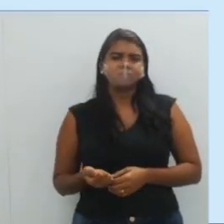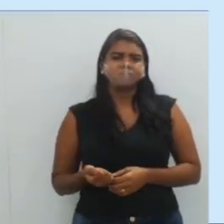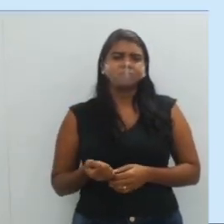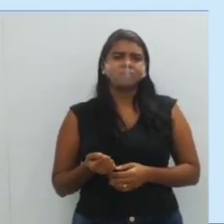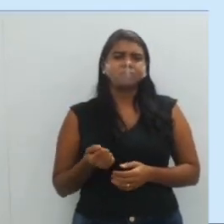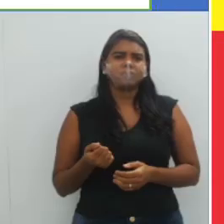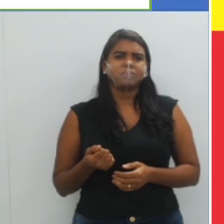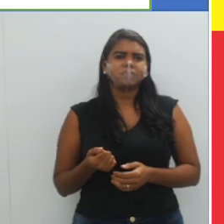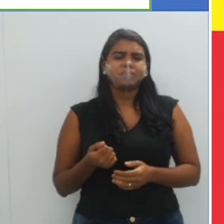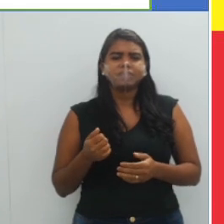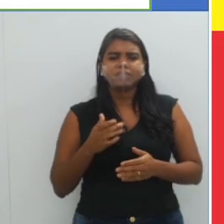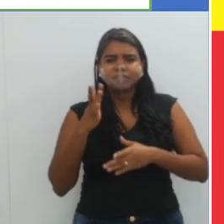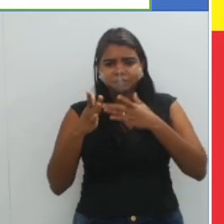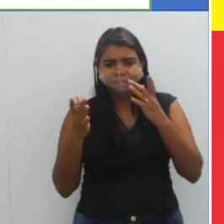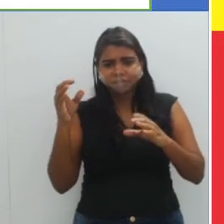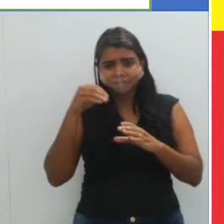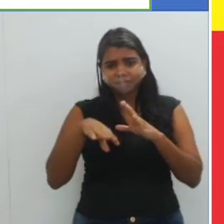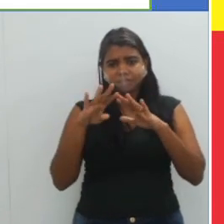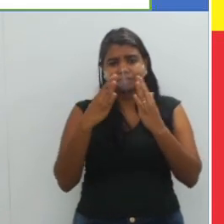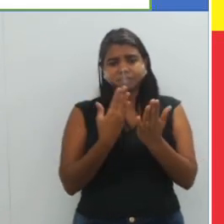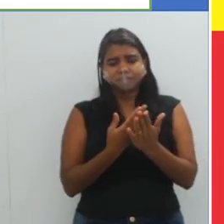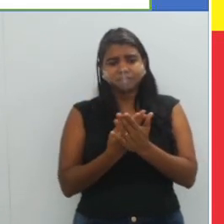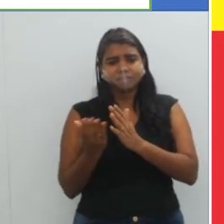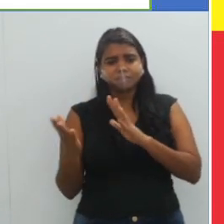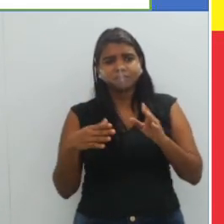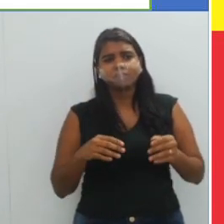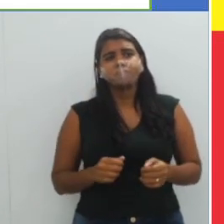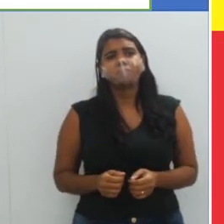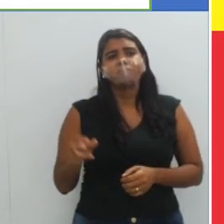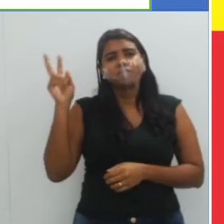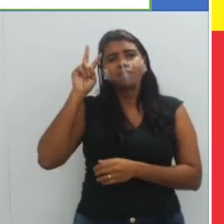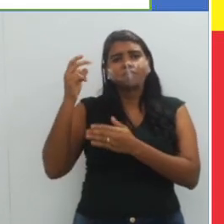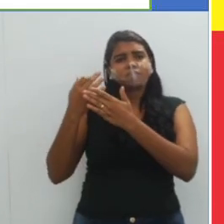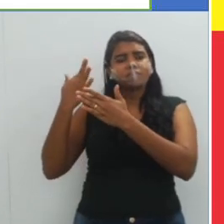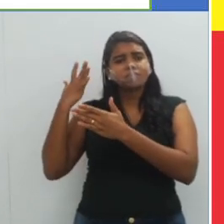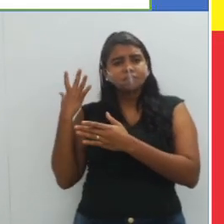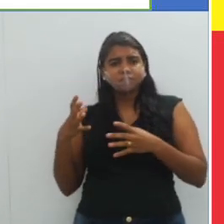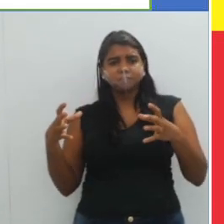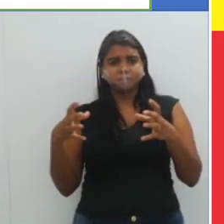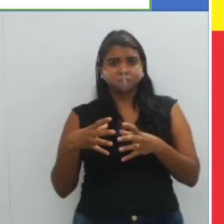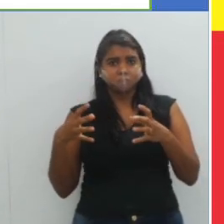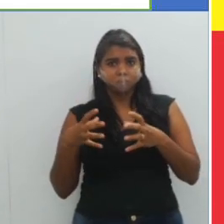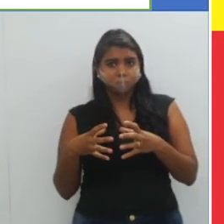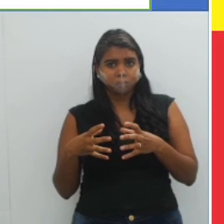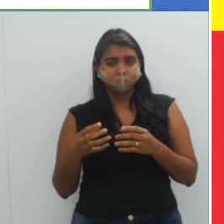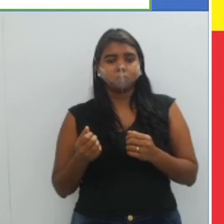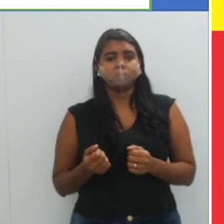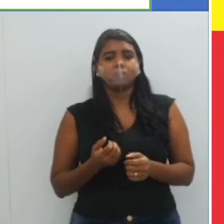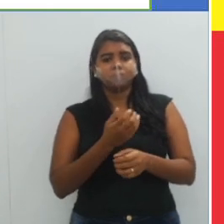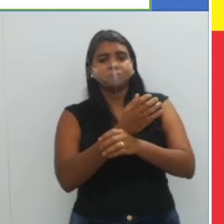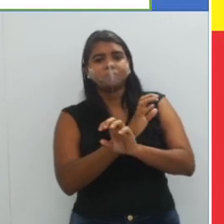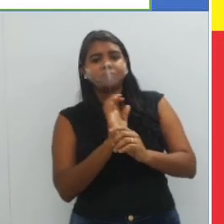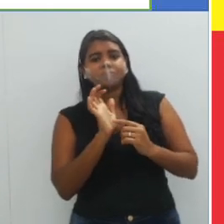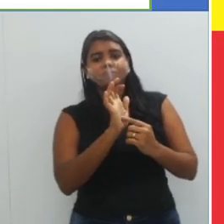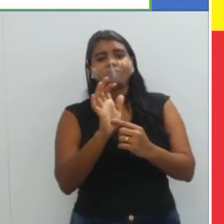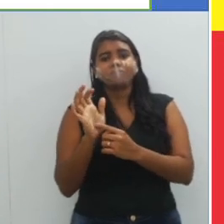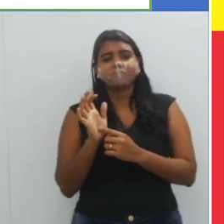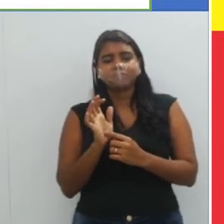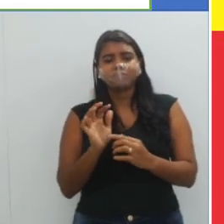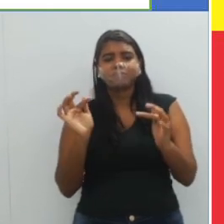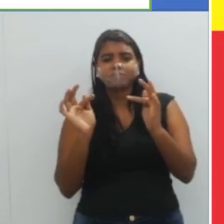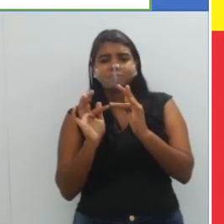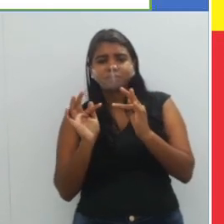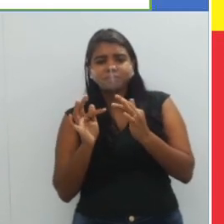o bullying. Historicamente, os grupos minoritários são aqueles que, por algum motivo,